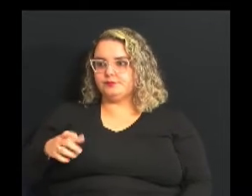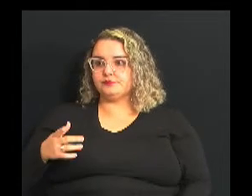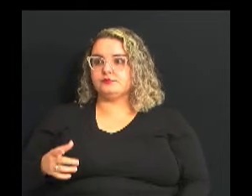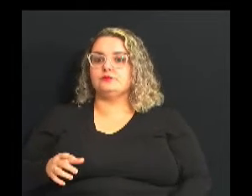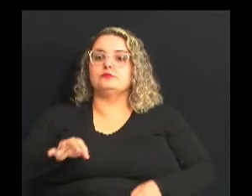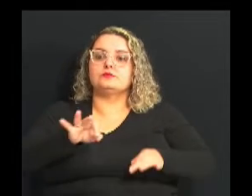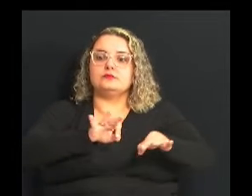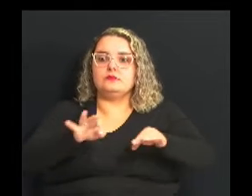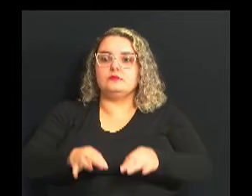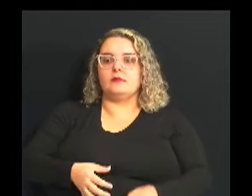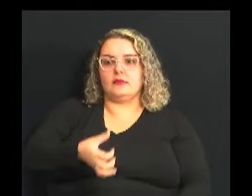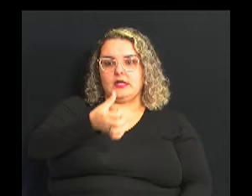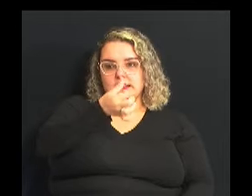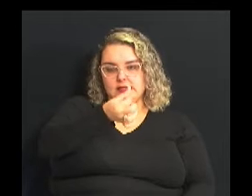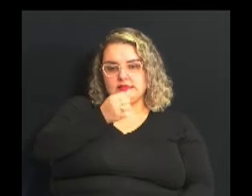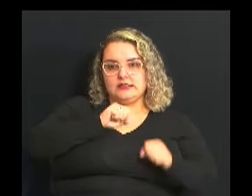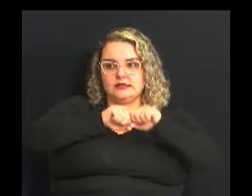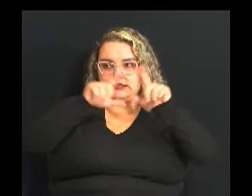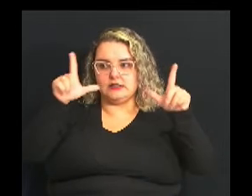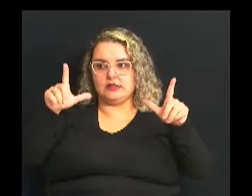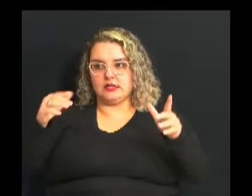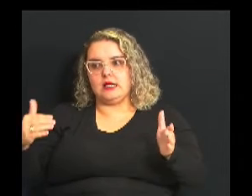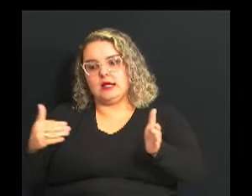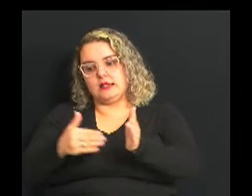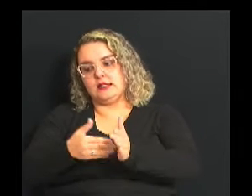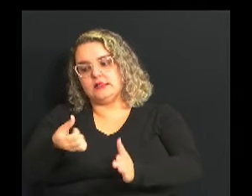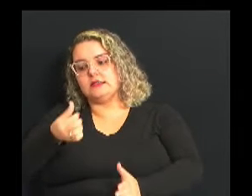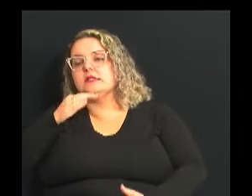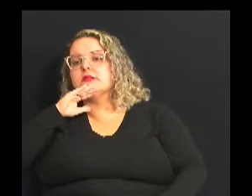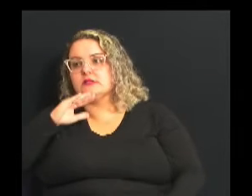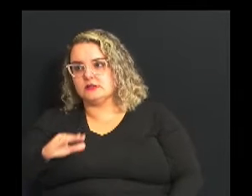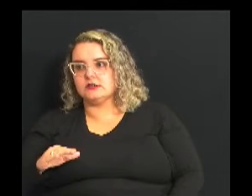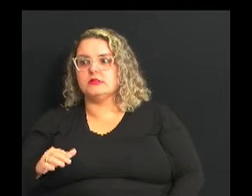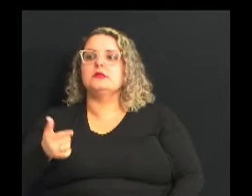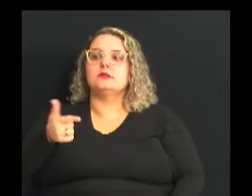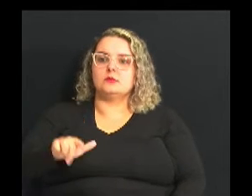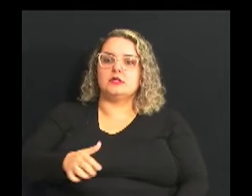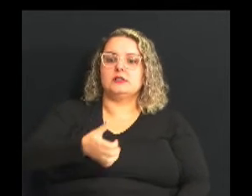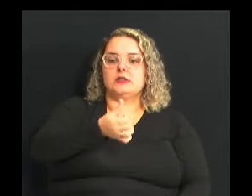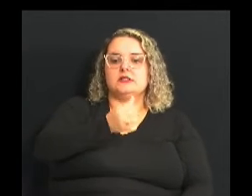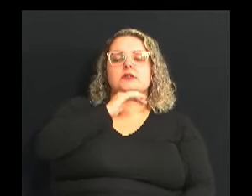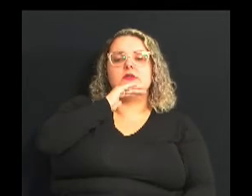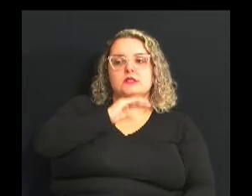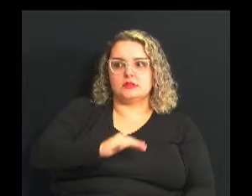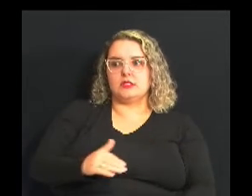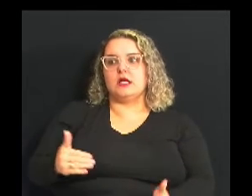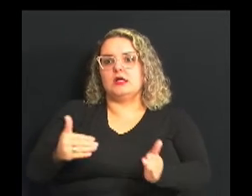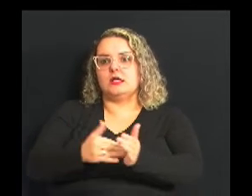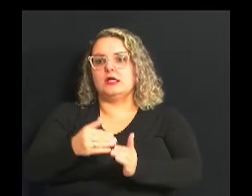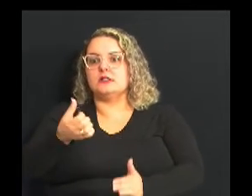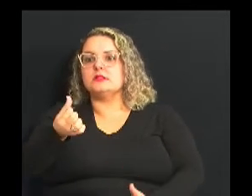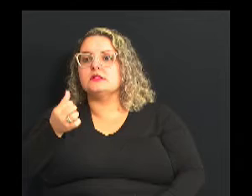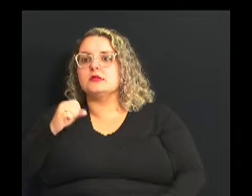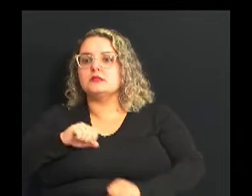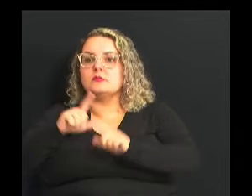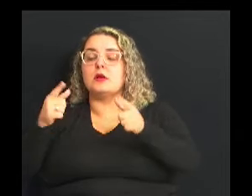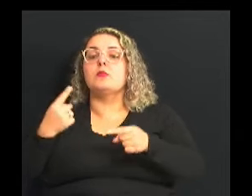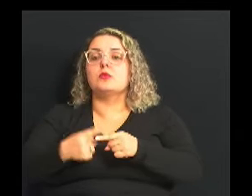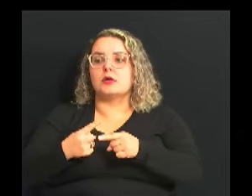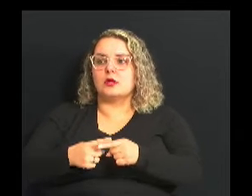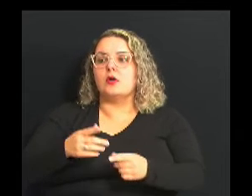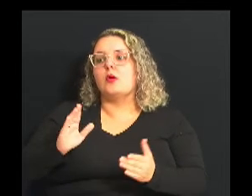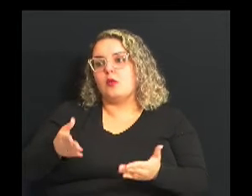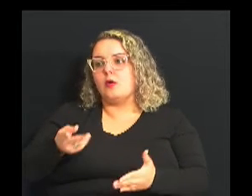das 6 da manhã às 6 da tarde e repetimos das 6 da tarde às 6 da manhã. Por quê? Porque, como eu disse, o